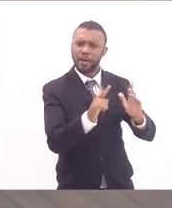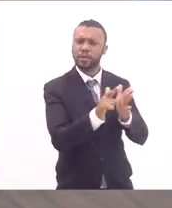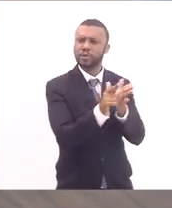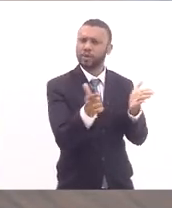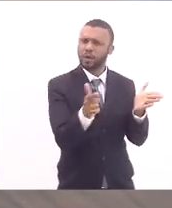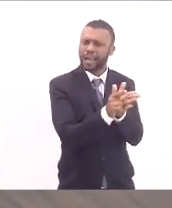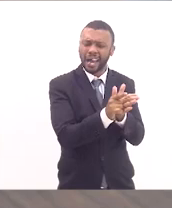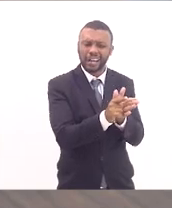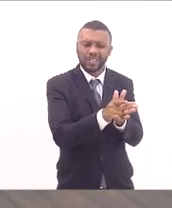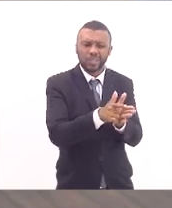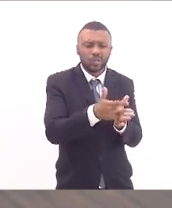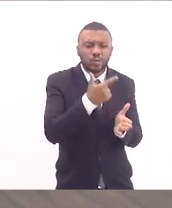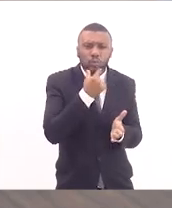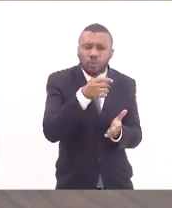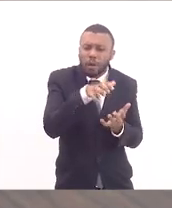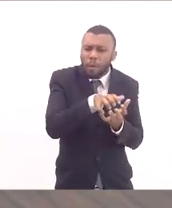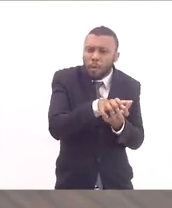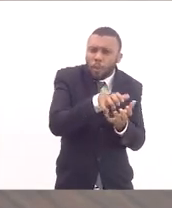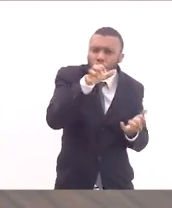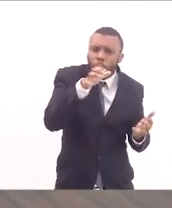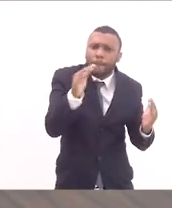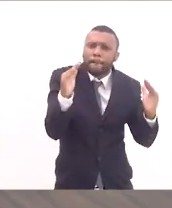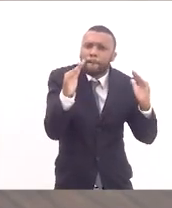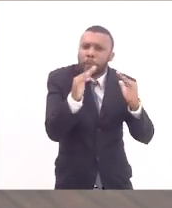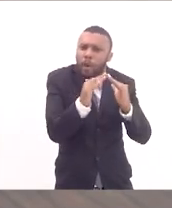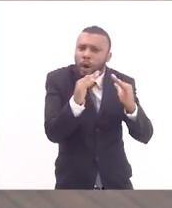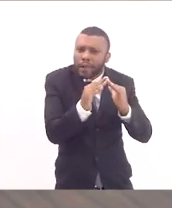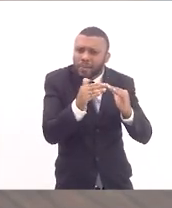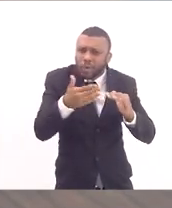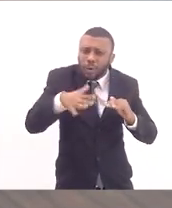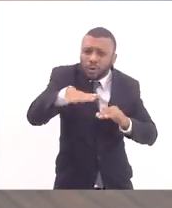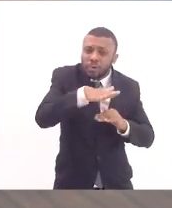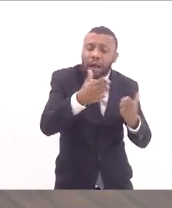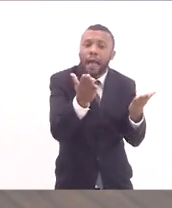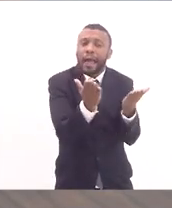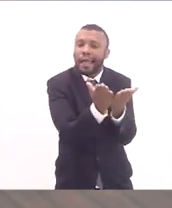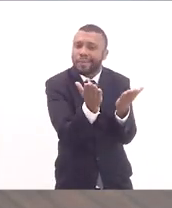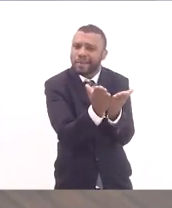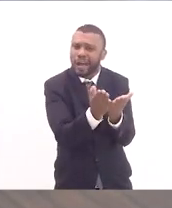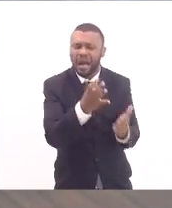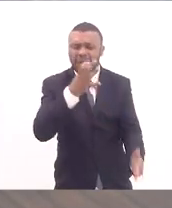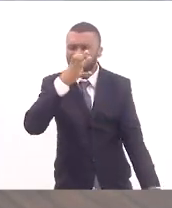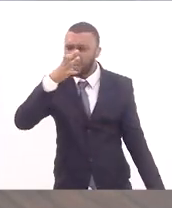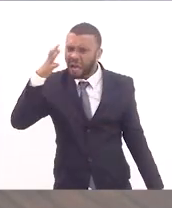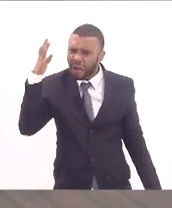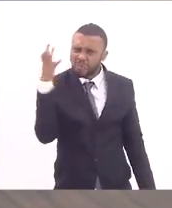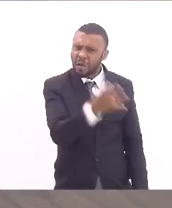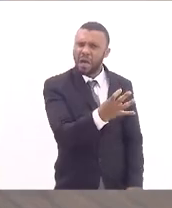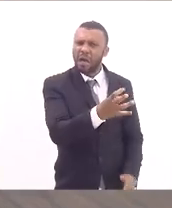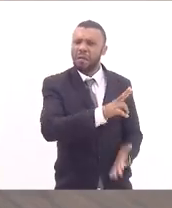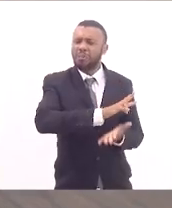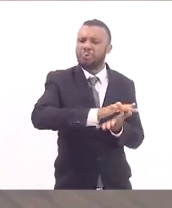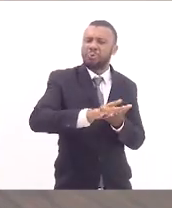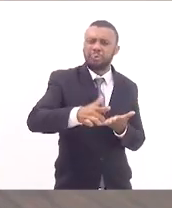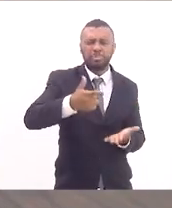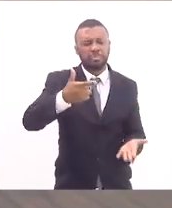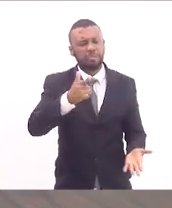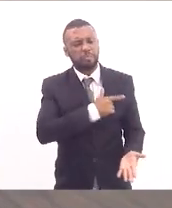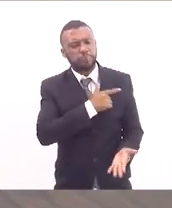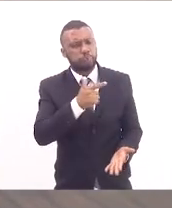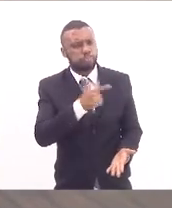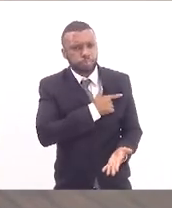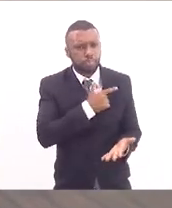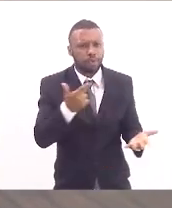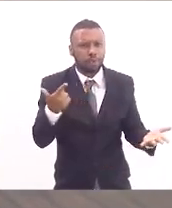jornal de um senhor de idade o morador evangélico ainda acusando de várias coisas ridículas e